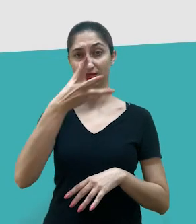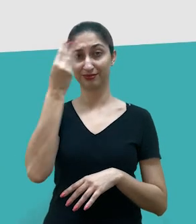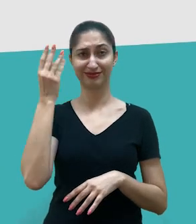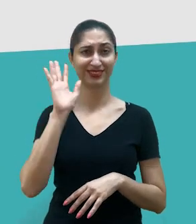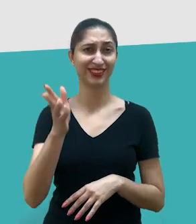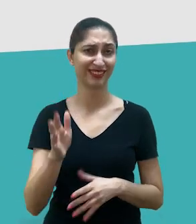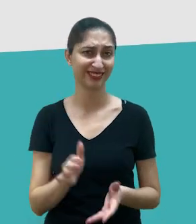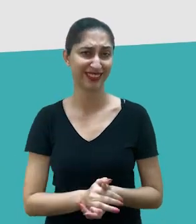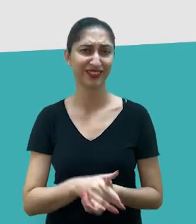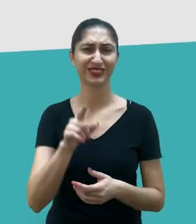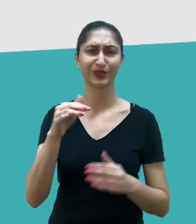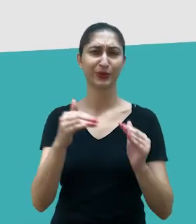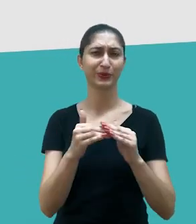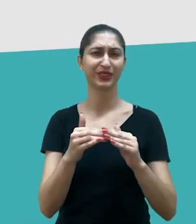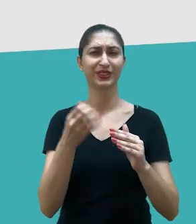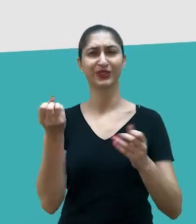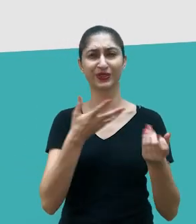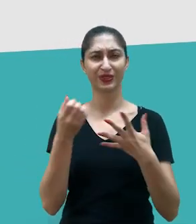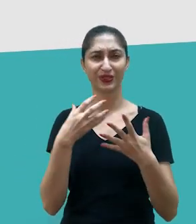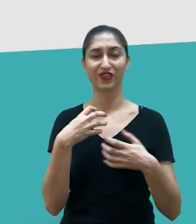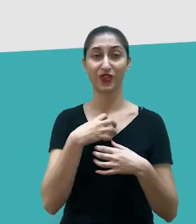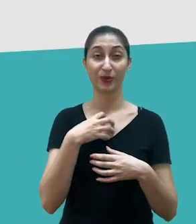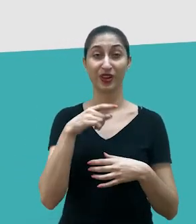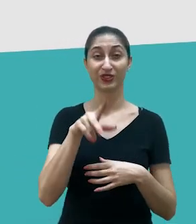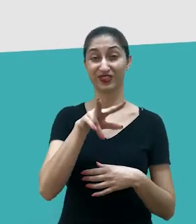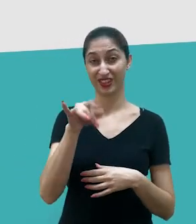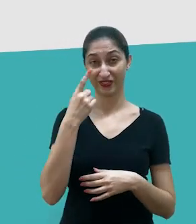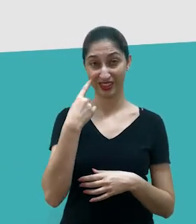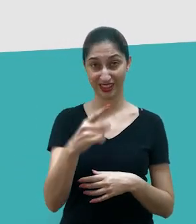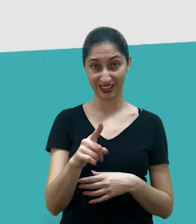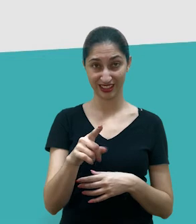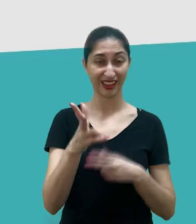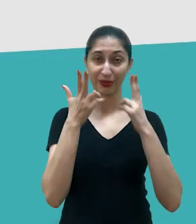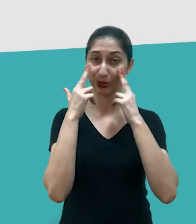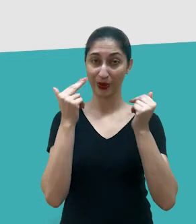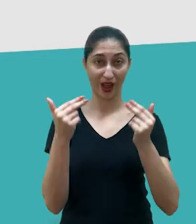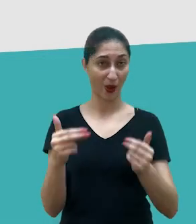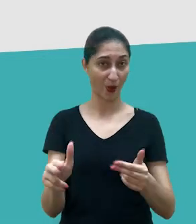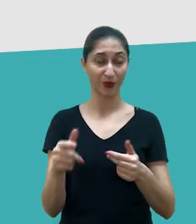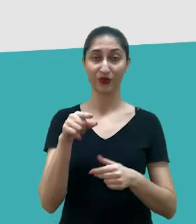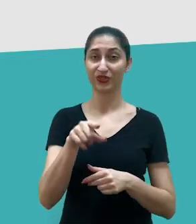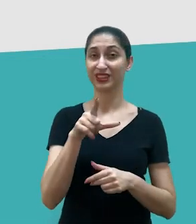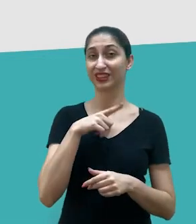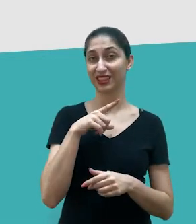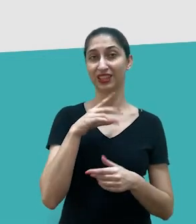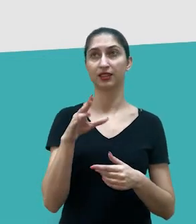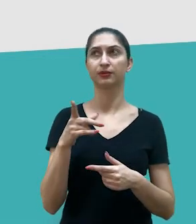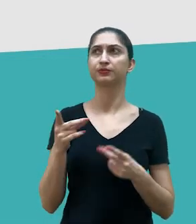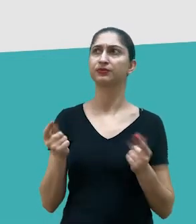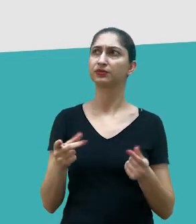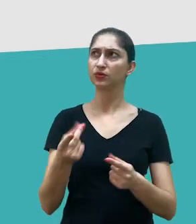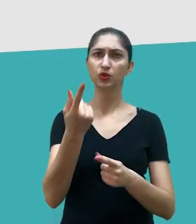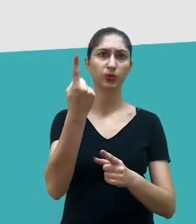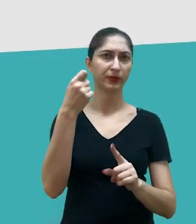vai recombinando, e você vai ver que naturalmente você vai ter, ao longo de